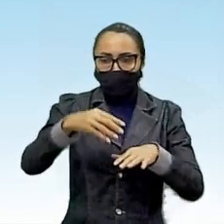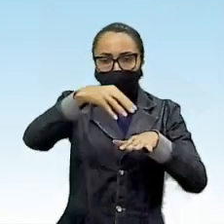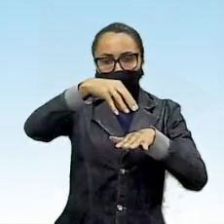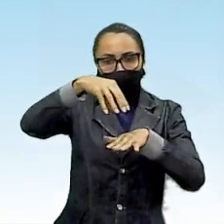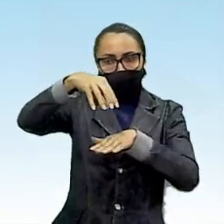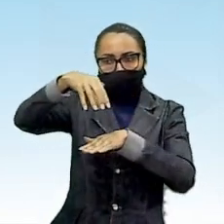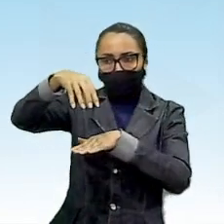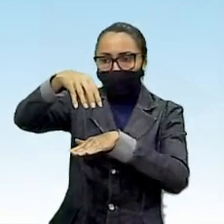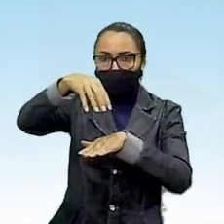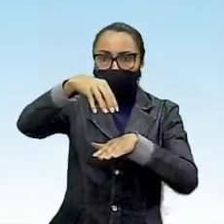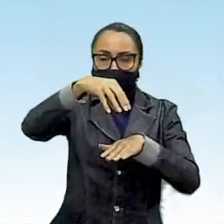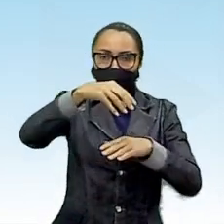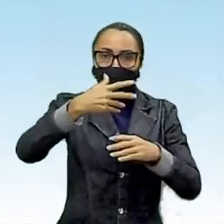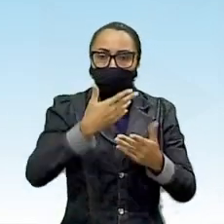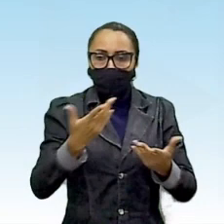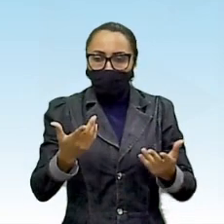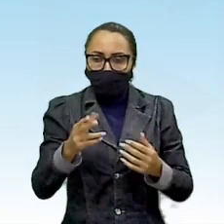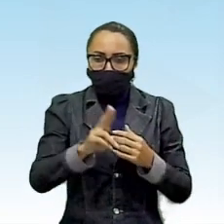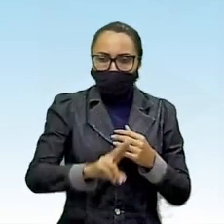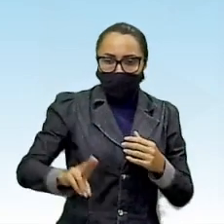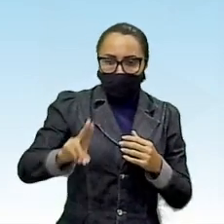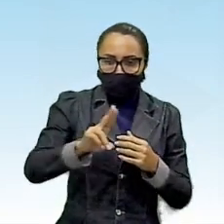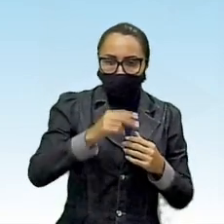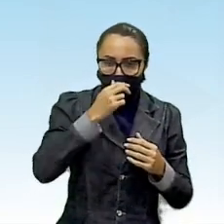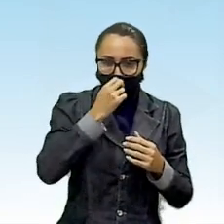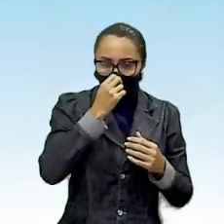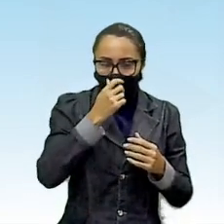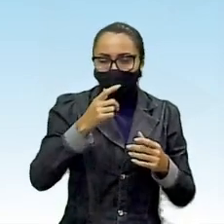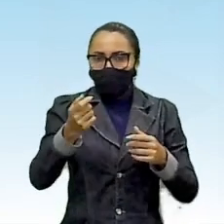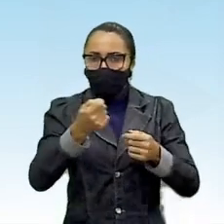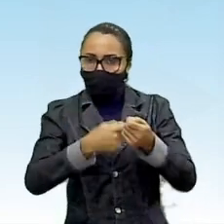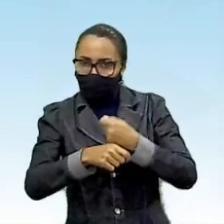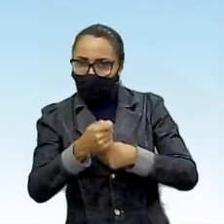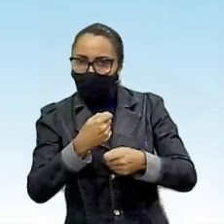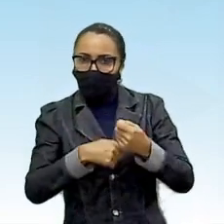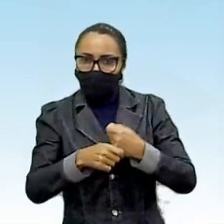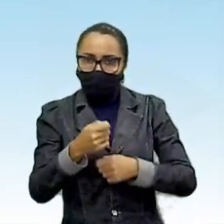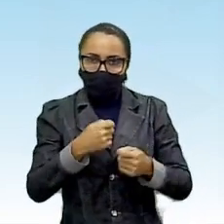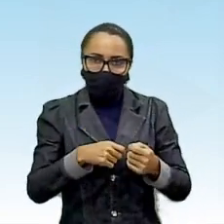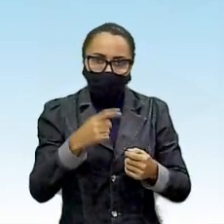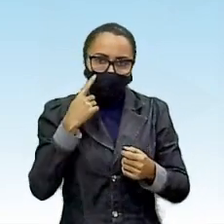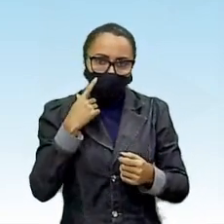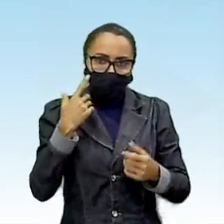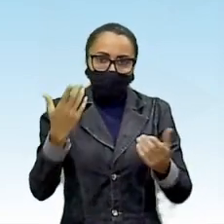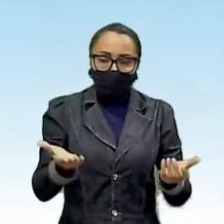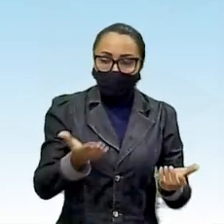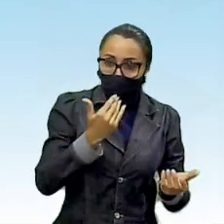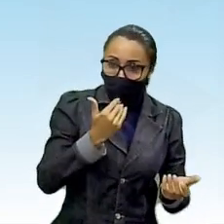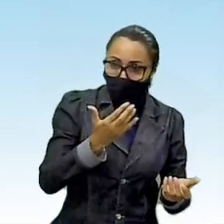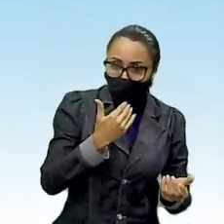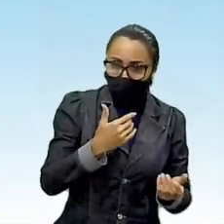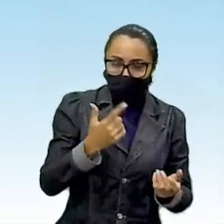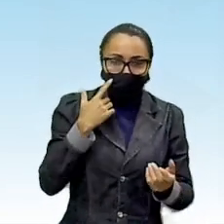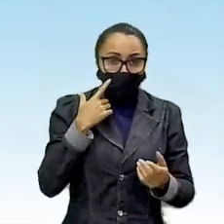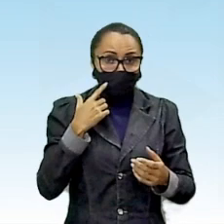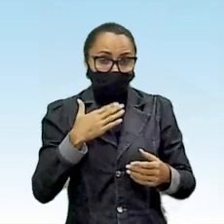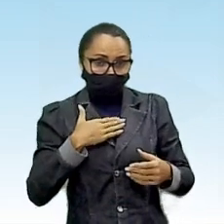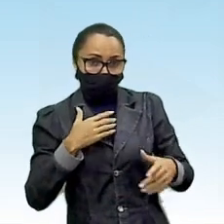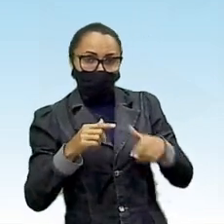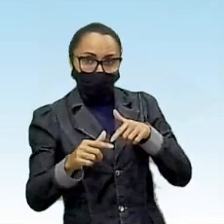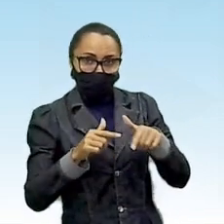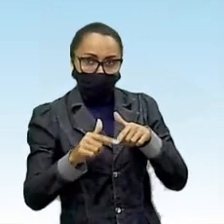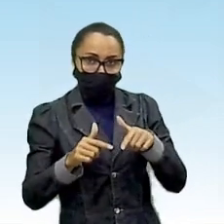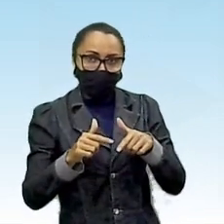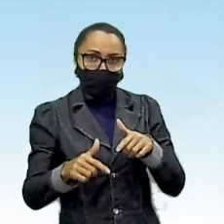sendo utilizado para área administrativa, para refeitório? Então, eu quando